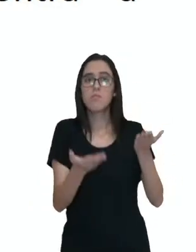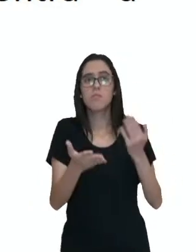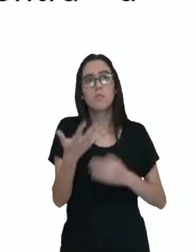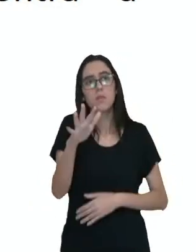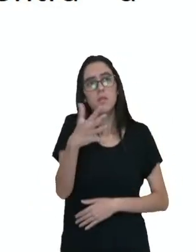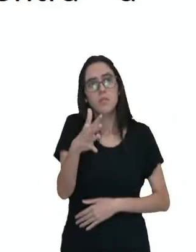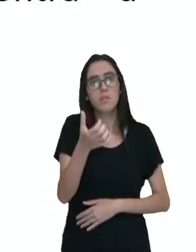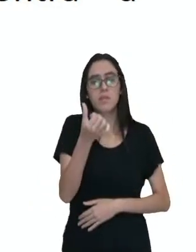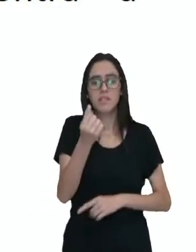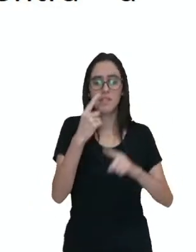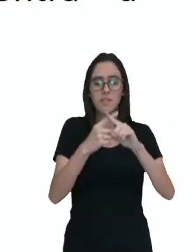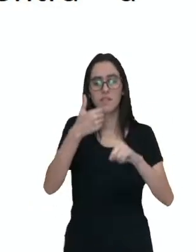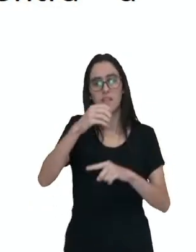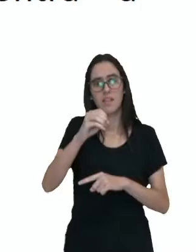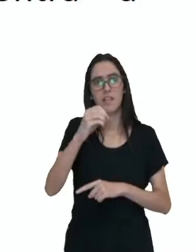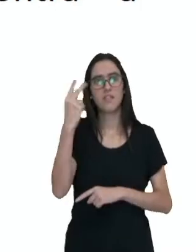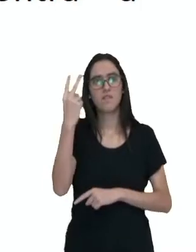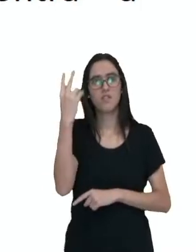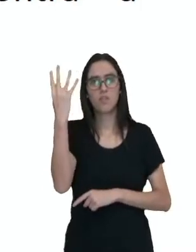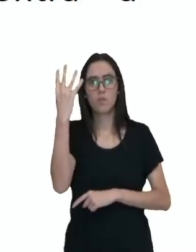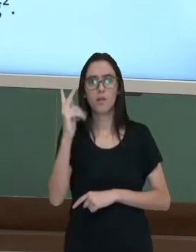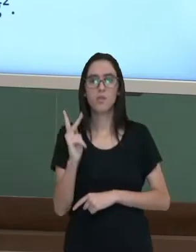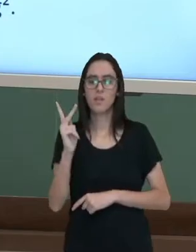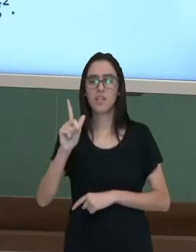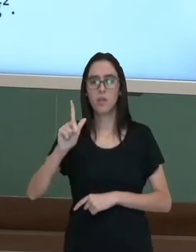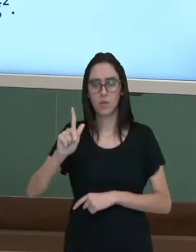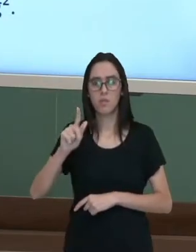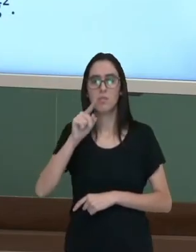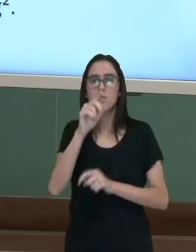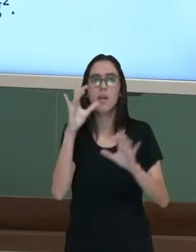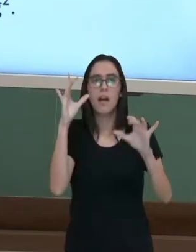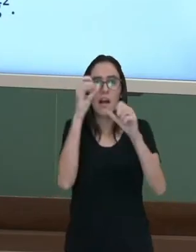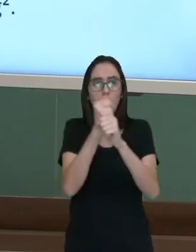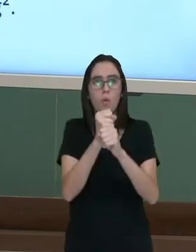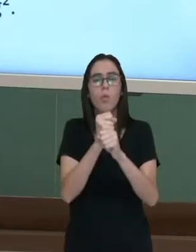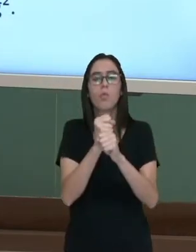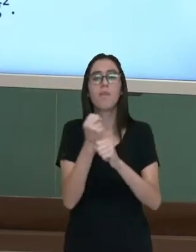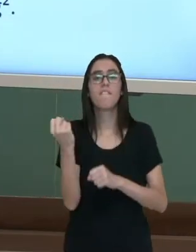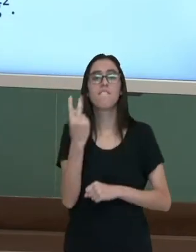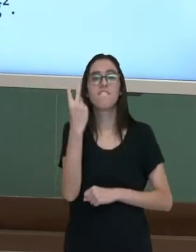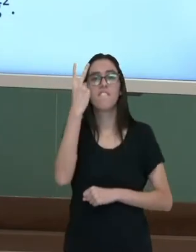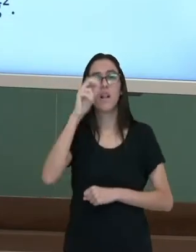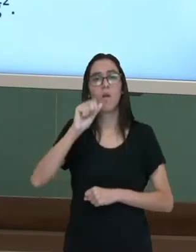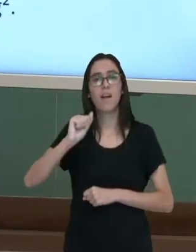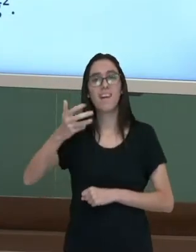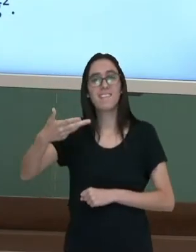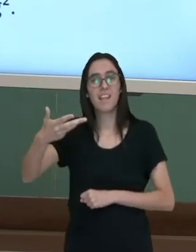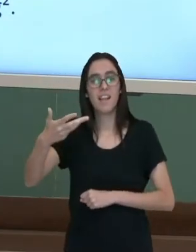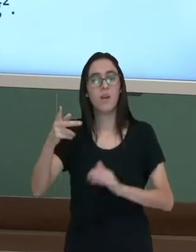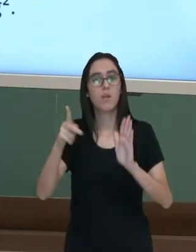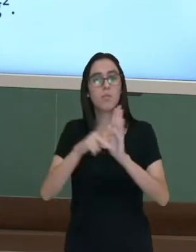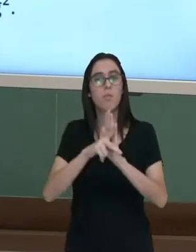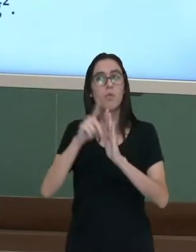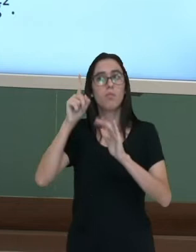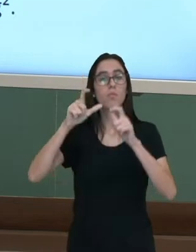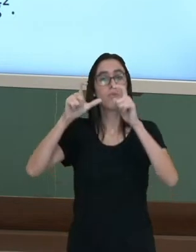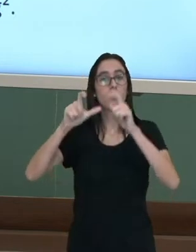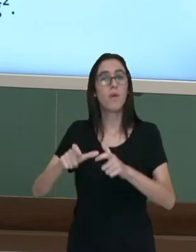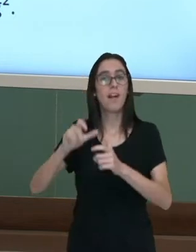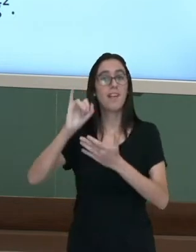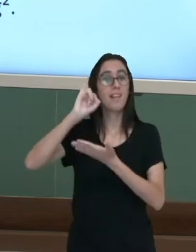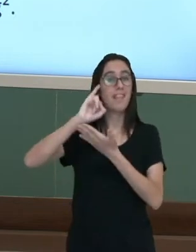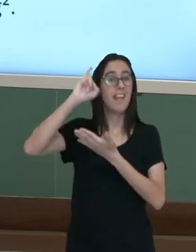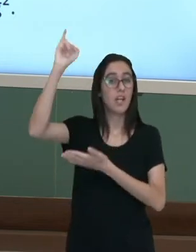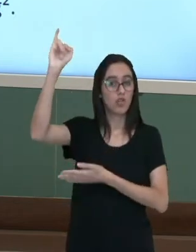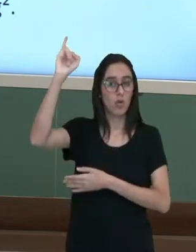6 vezes 10 a 24 kg, calcule o valor da aceleração gravitacional da Estação Espacial Internacional, que